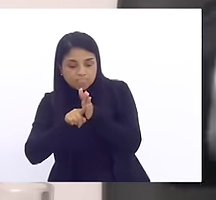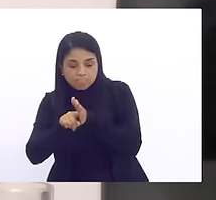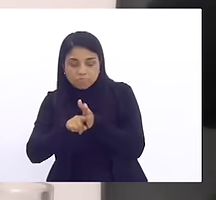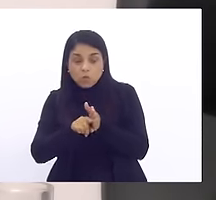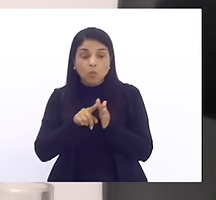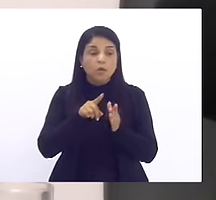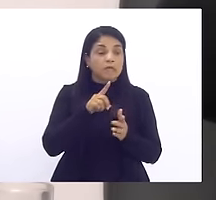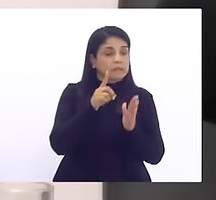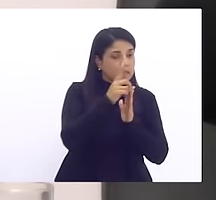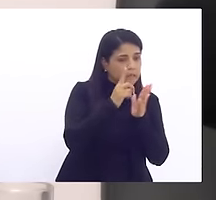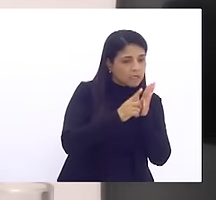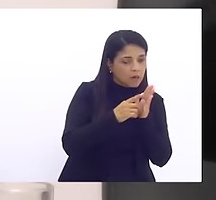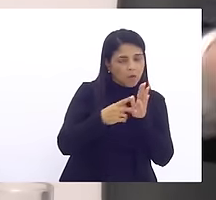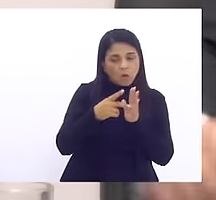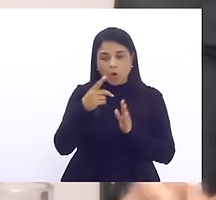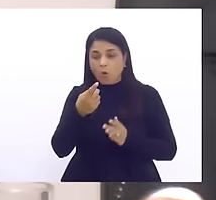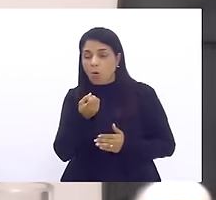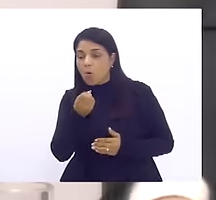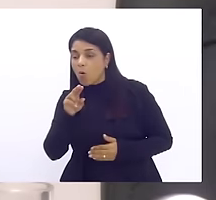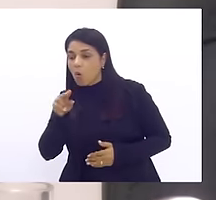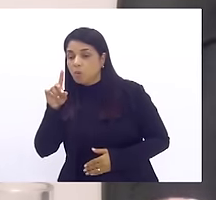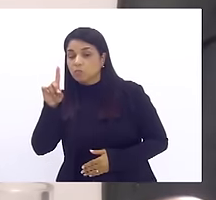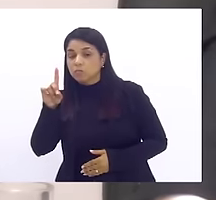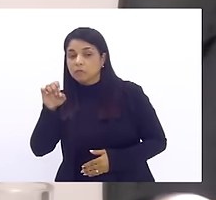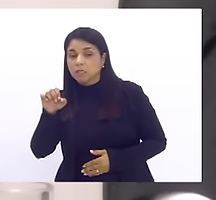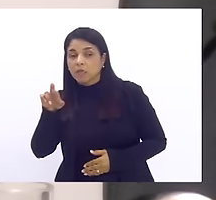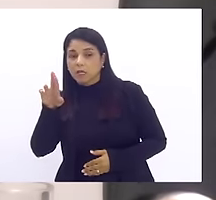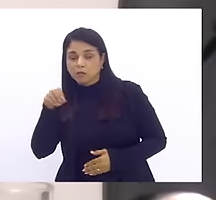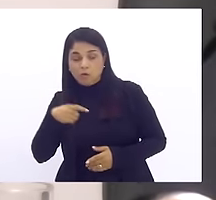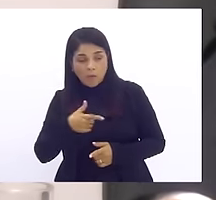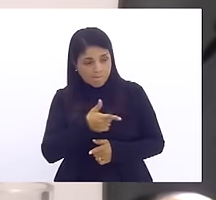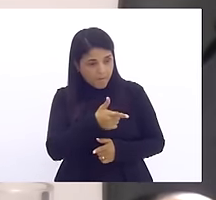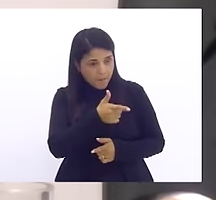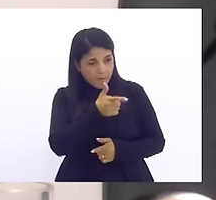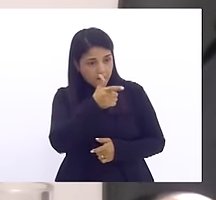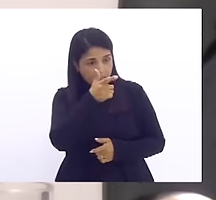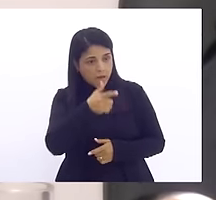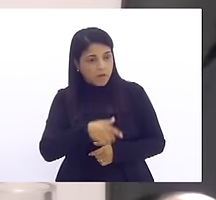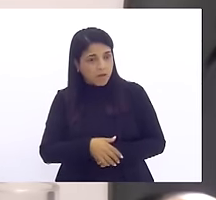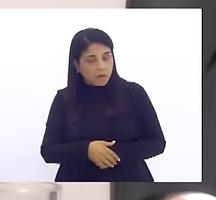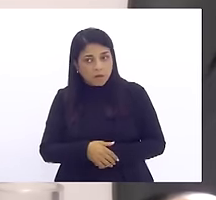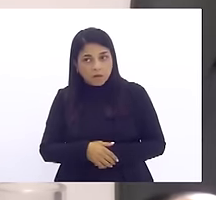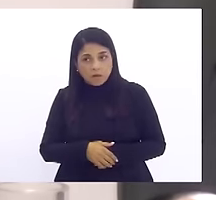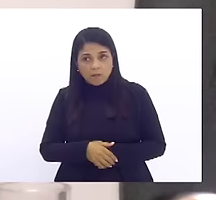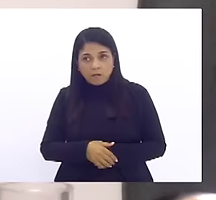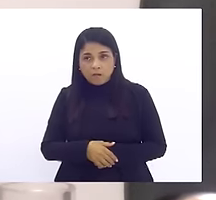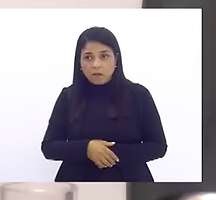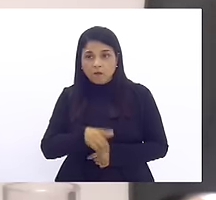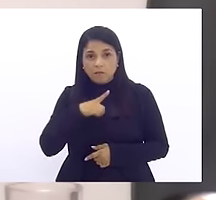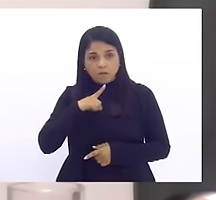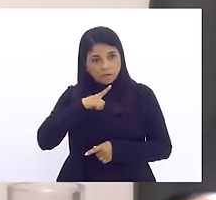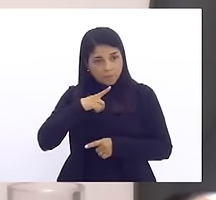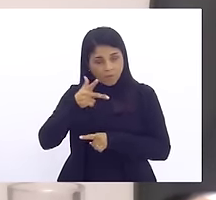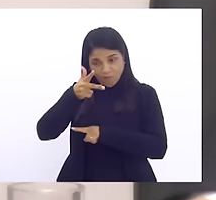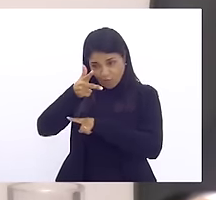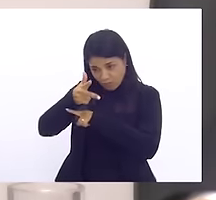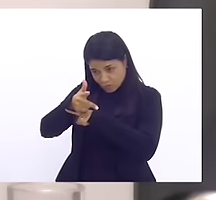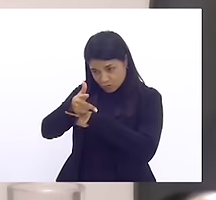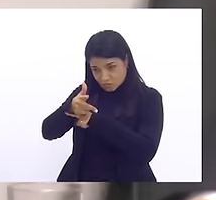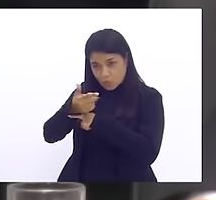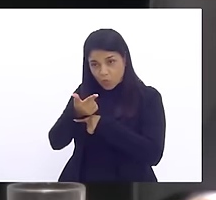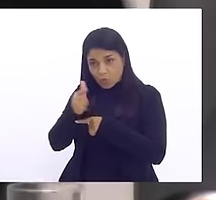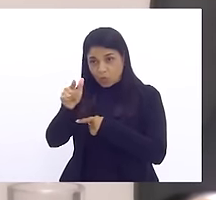tá aqui operando pelo dentro atirando nas pessoas e tem aqui também o vídeo o vídeo